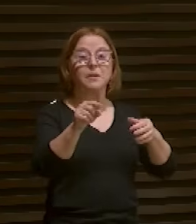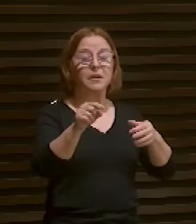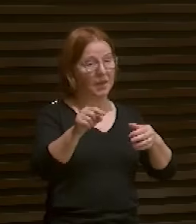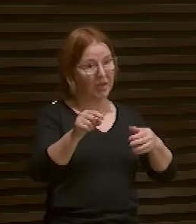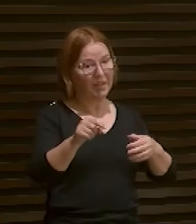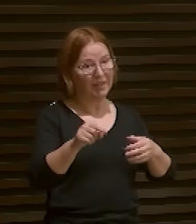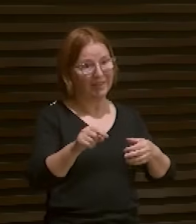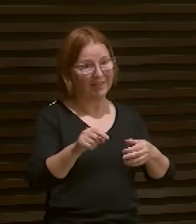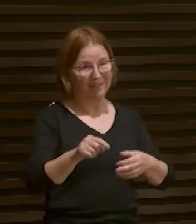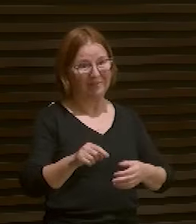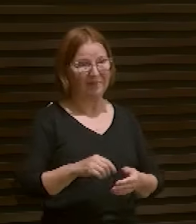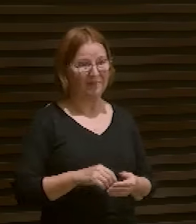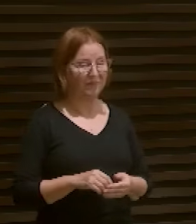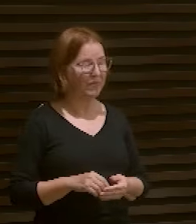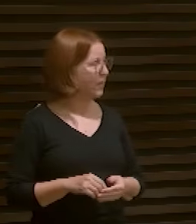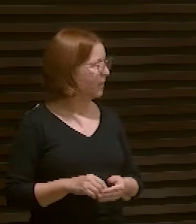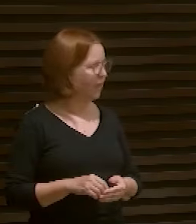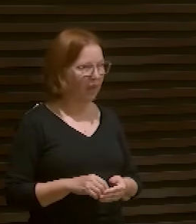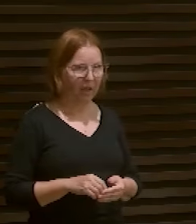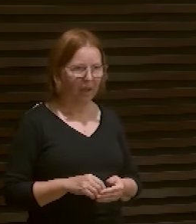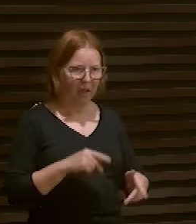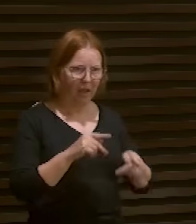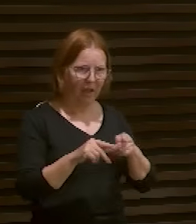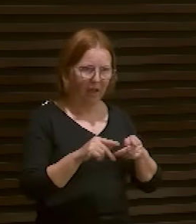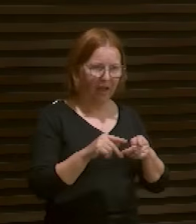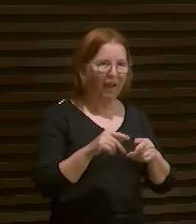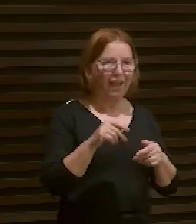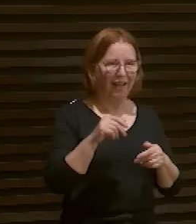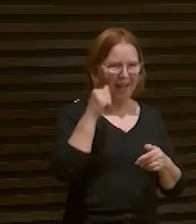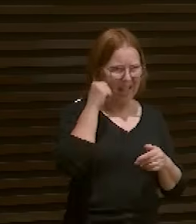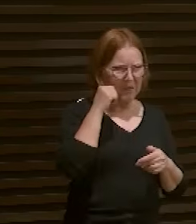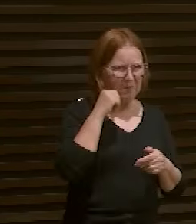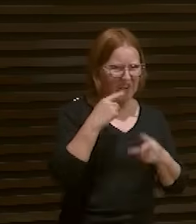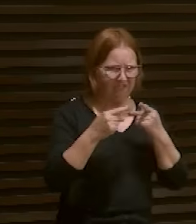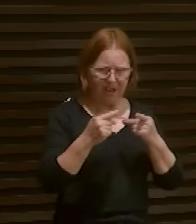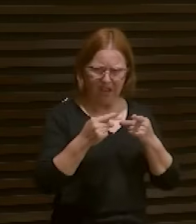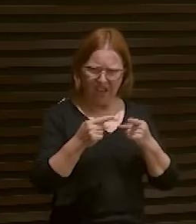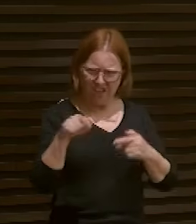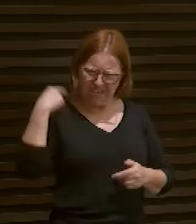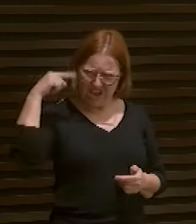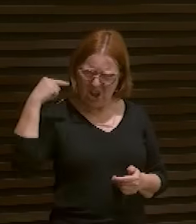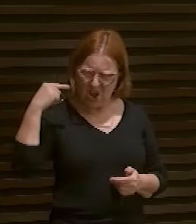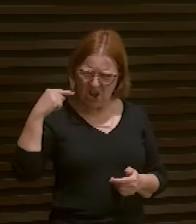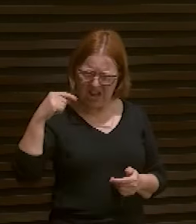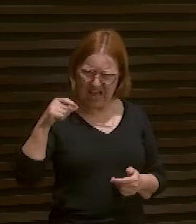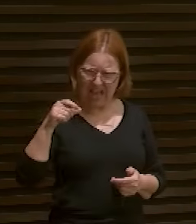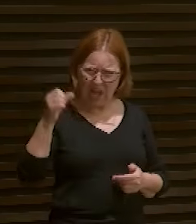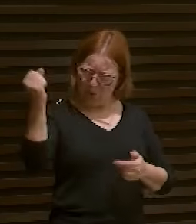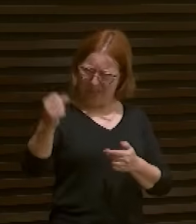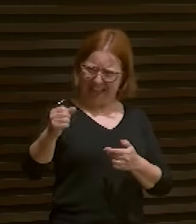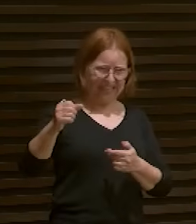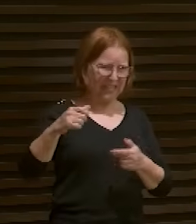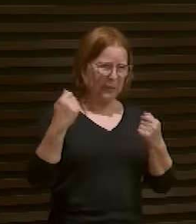Sabe o que as irmãzinhas da igreja dizem para ela? Você é louca! Esse desgraçado tem que morrer e tem que ir para o inferno. É